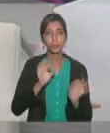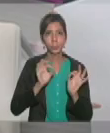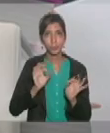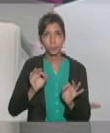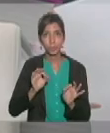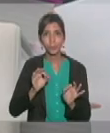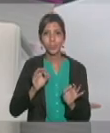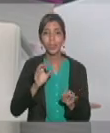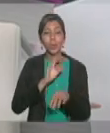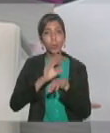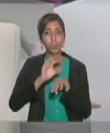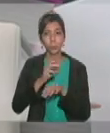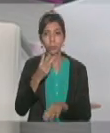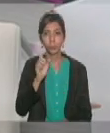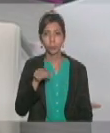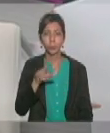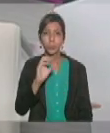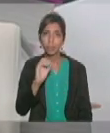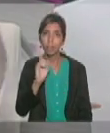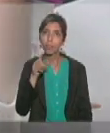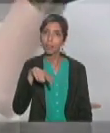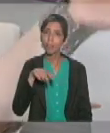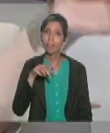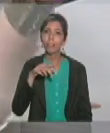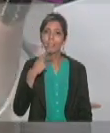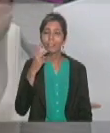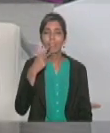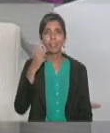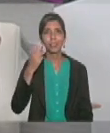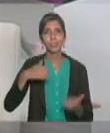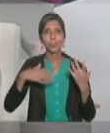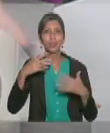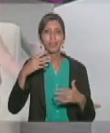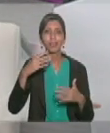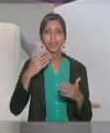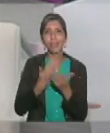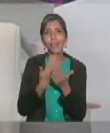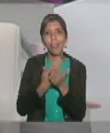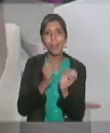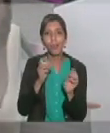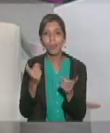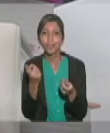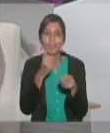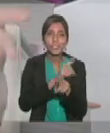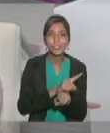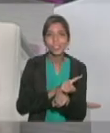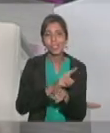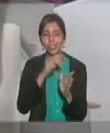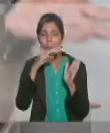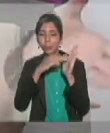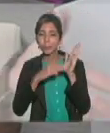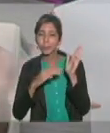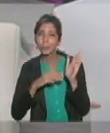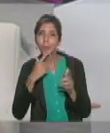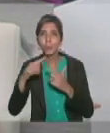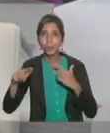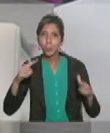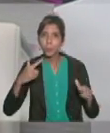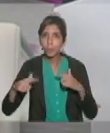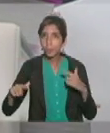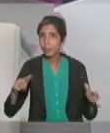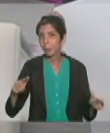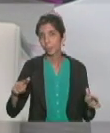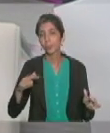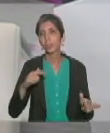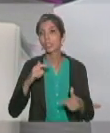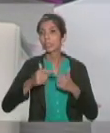esses programas. E no 3.0 já vem falando, inclusive, da aula invertida, falando de outras metodologias, de outras